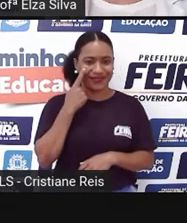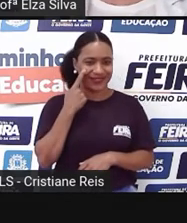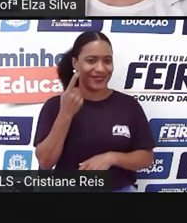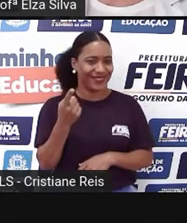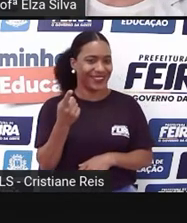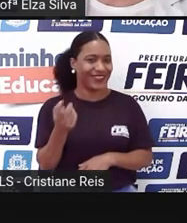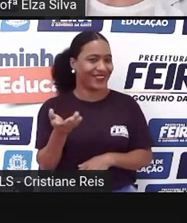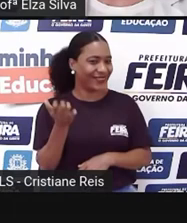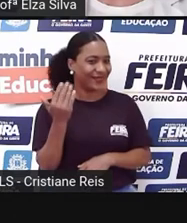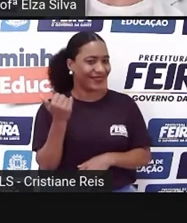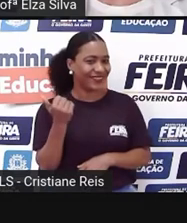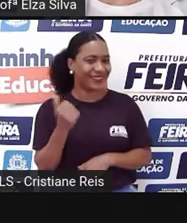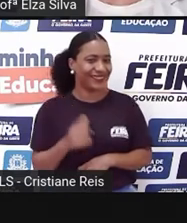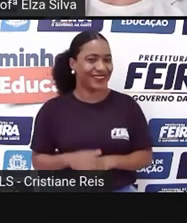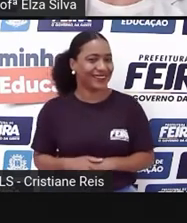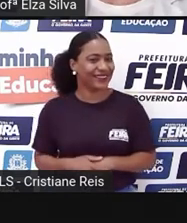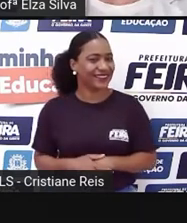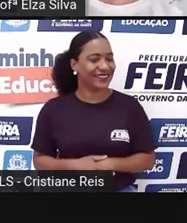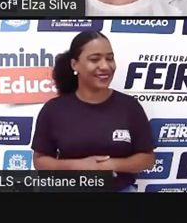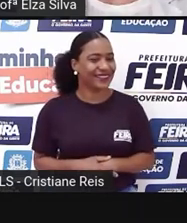go!